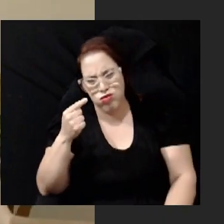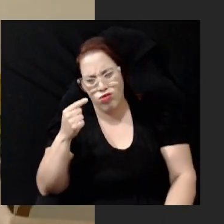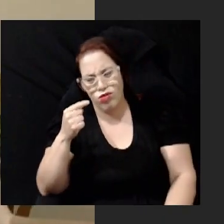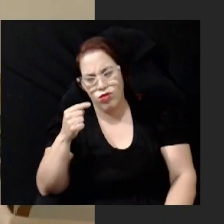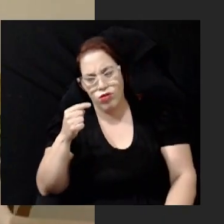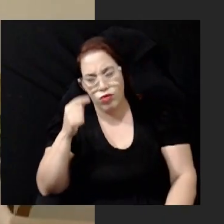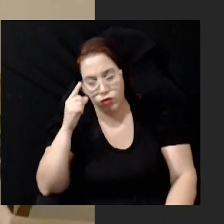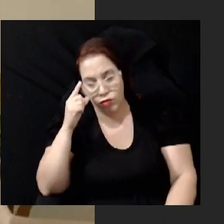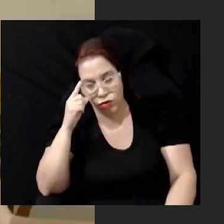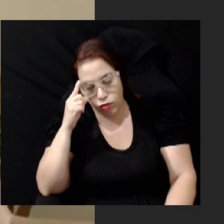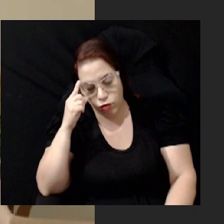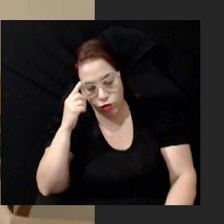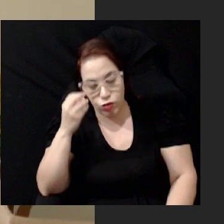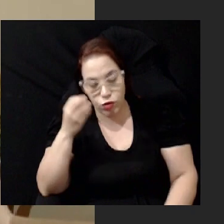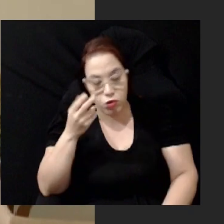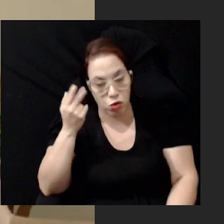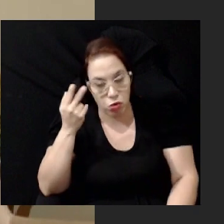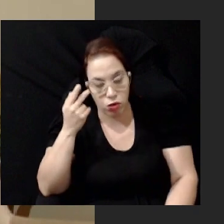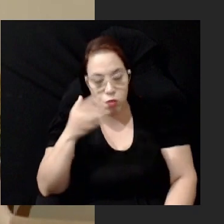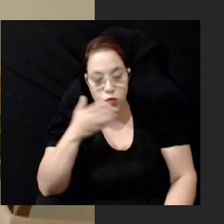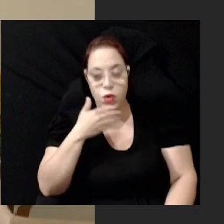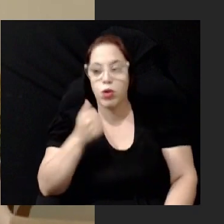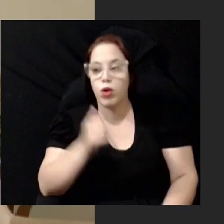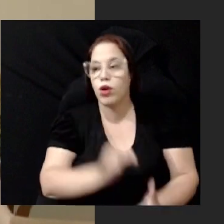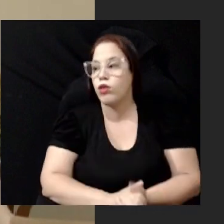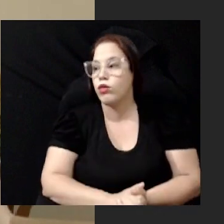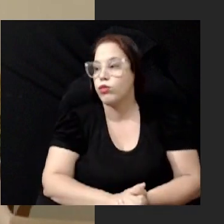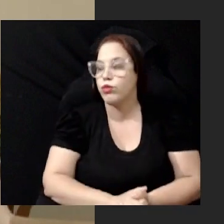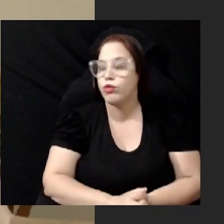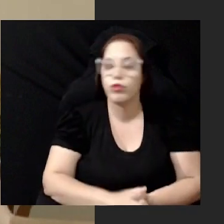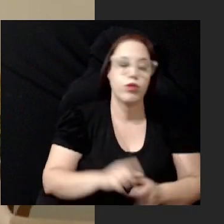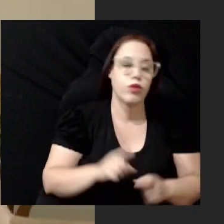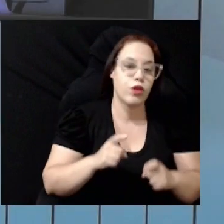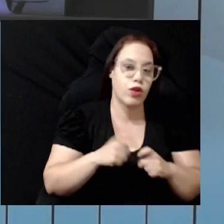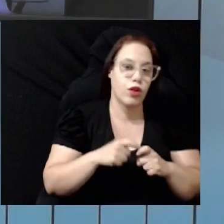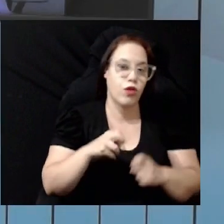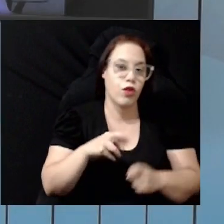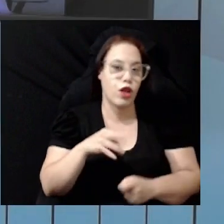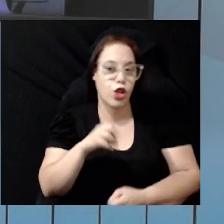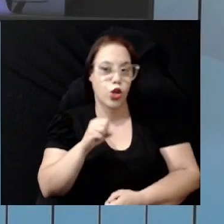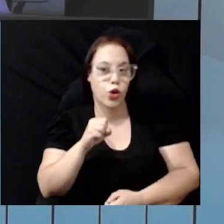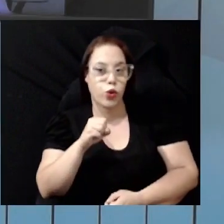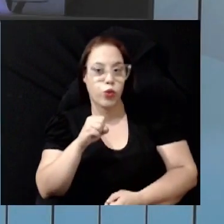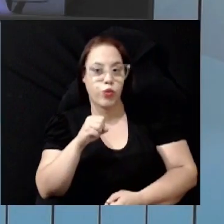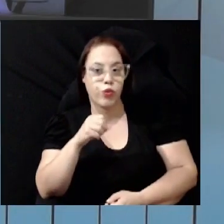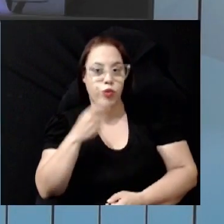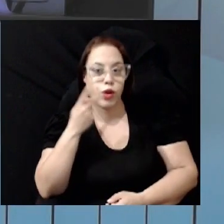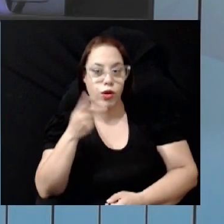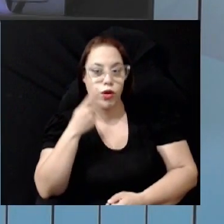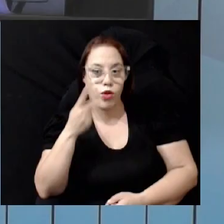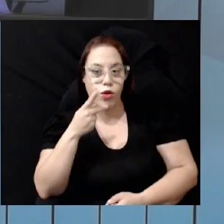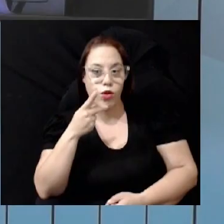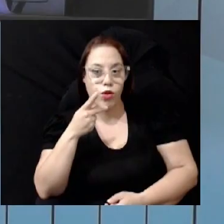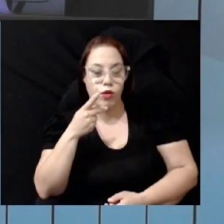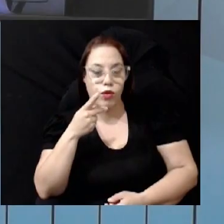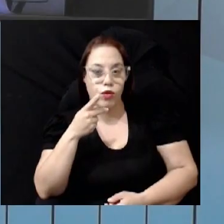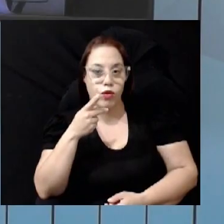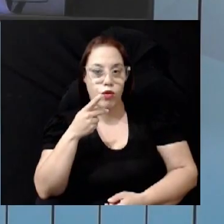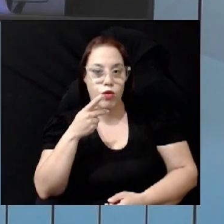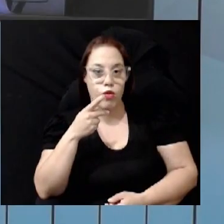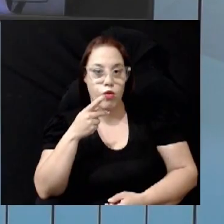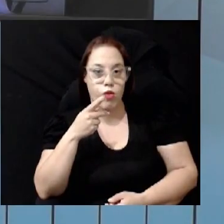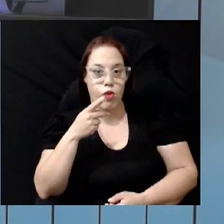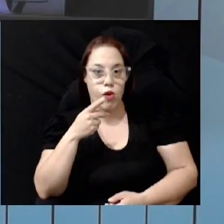tempo que seria imaginado como normal para melhorar. Doutor Vinícius, como a gente disse, né, como a causa